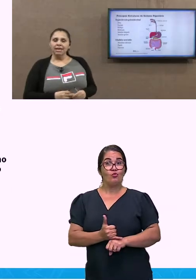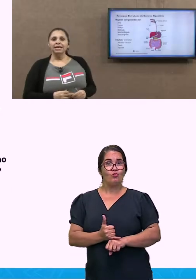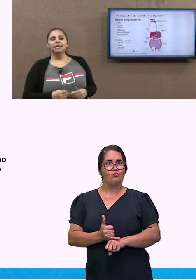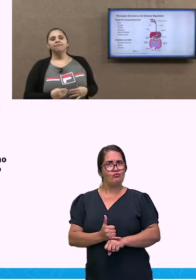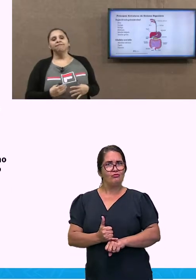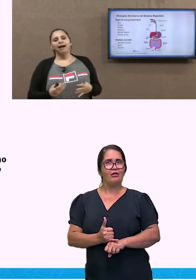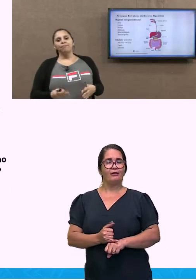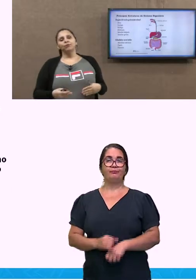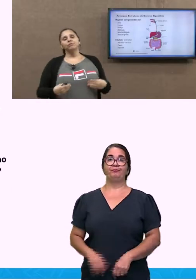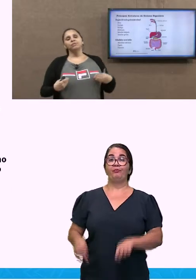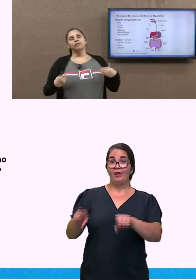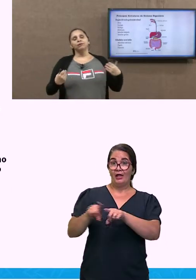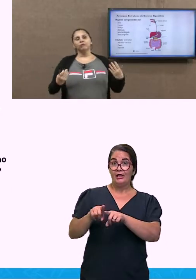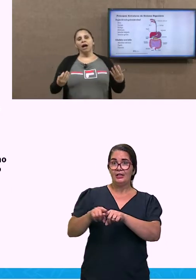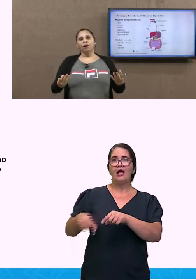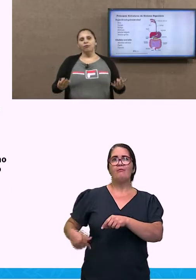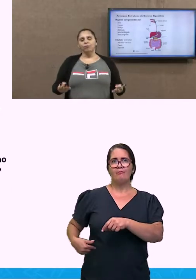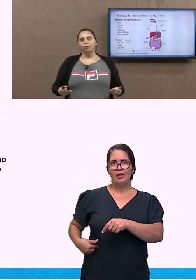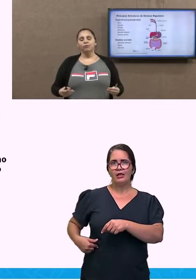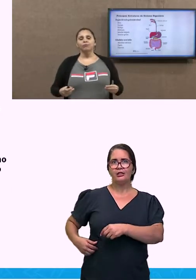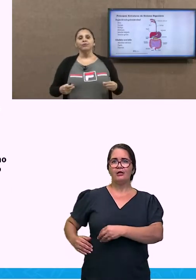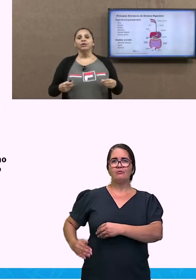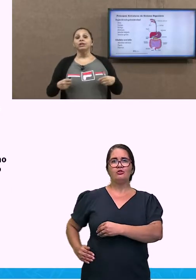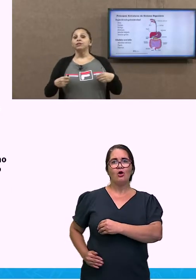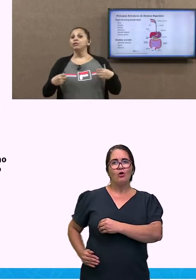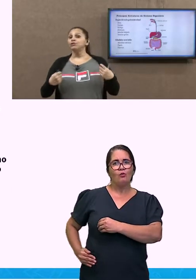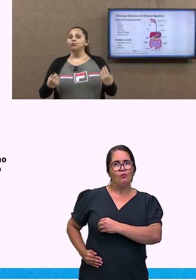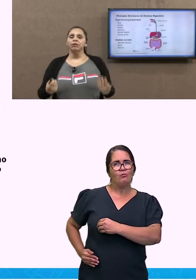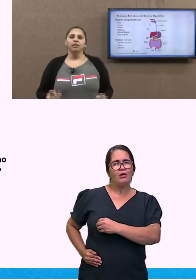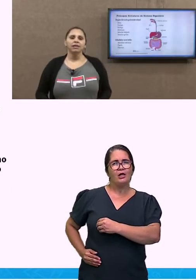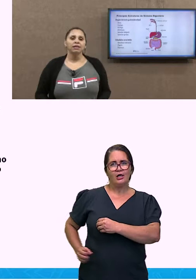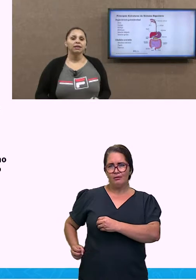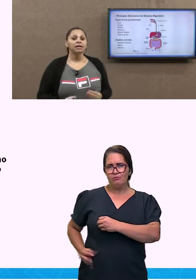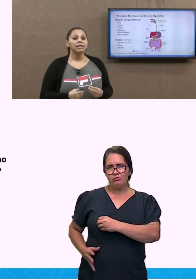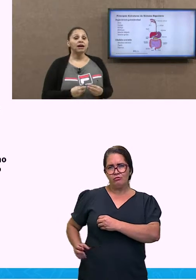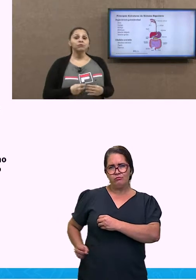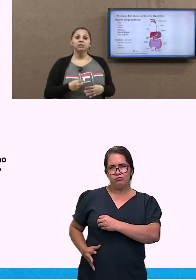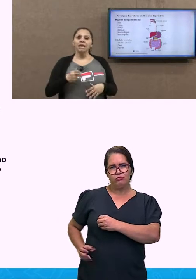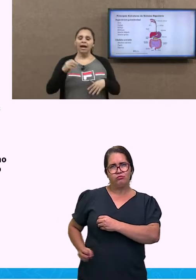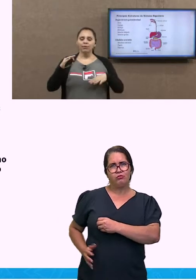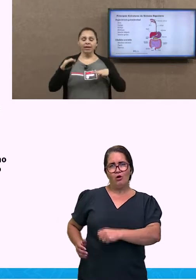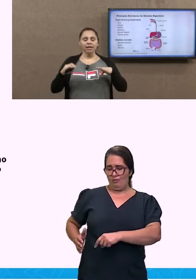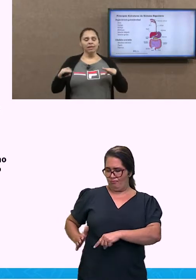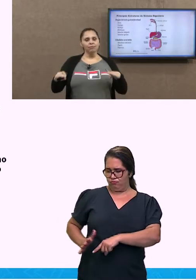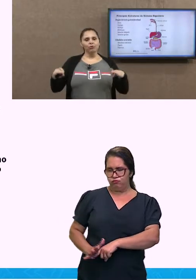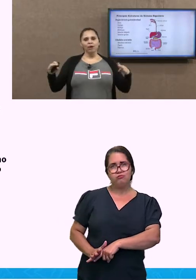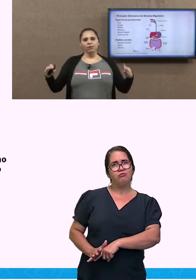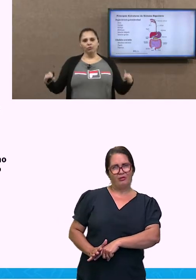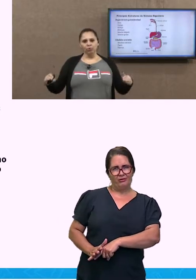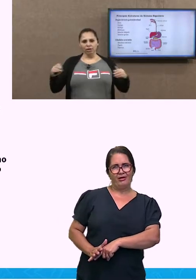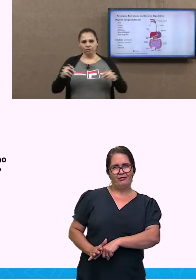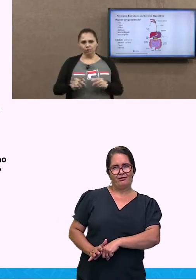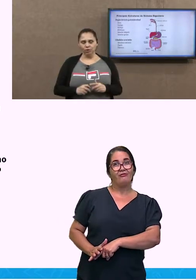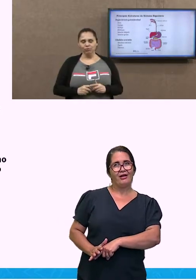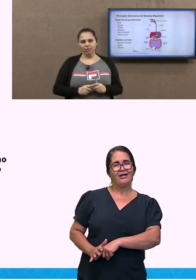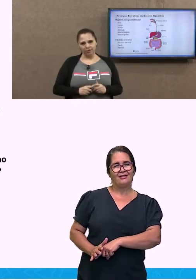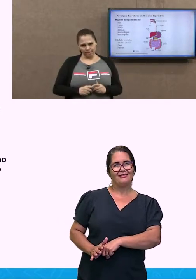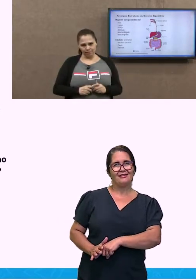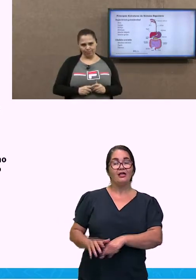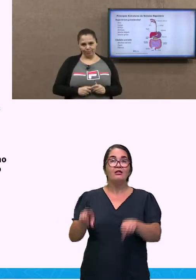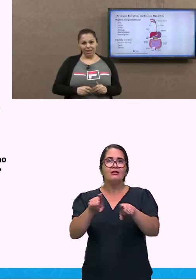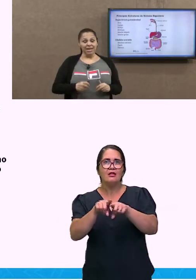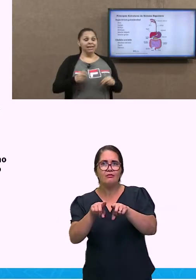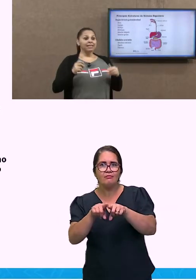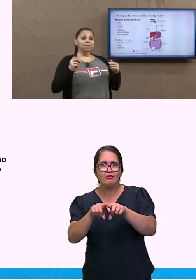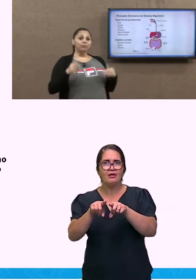pâncreas, que vai produzir glucagon, insulina e auxiliar no equilíbrio do açúcar no nosso